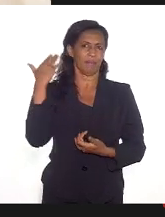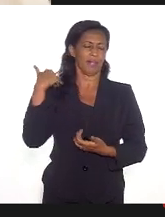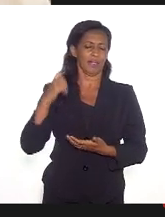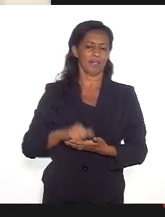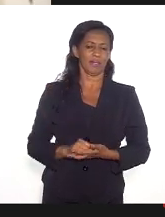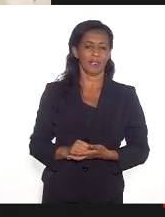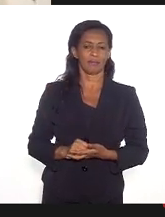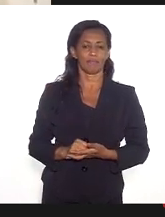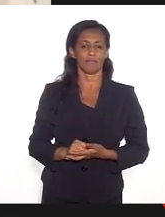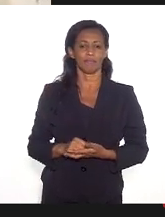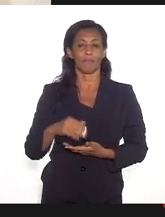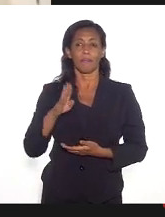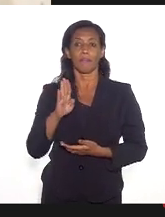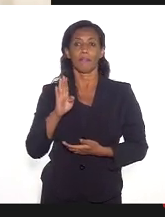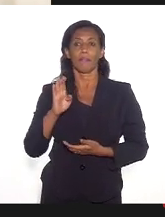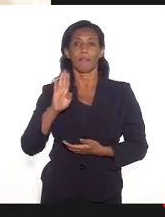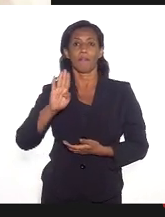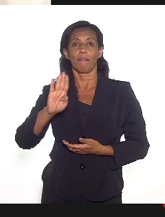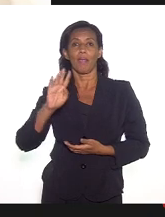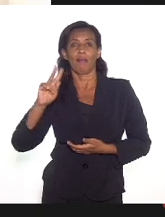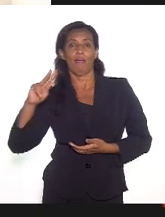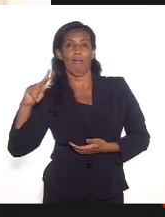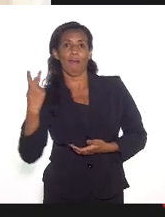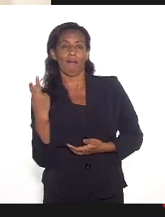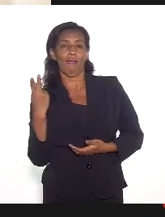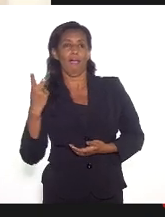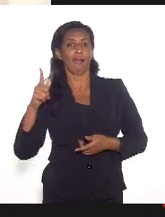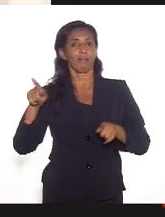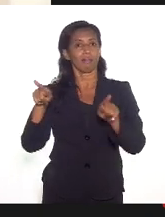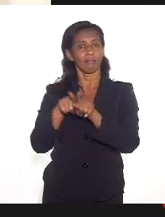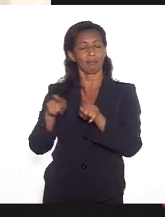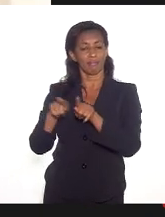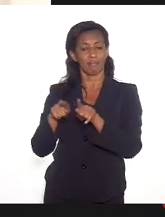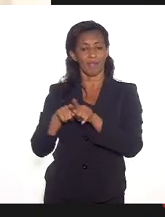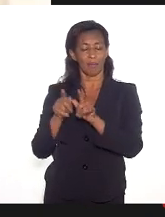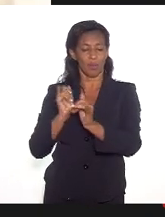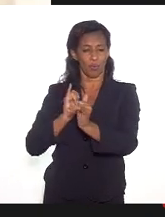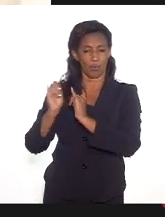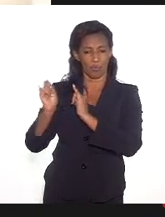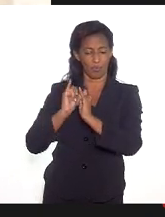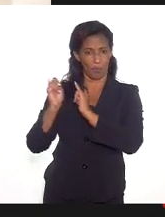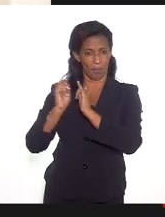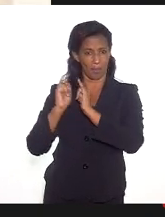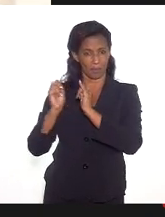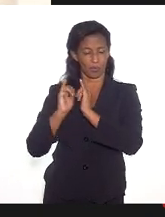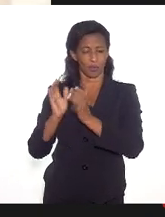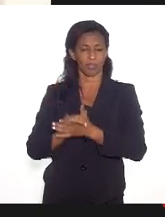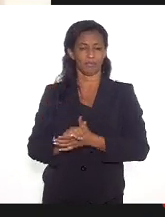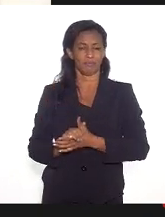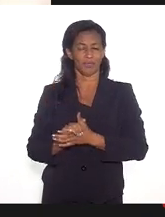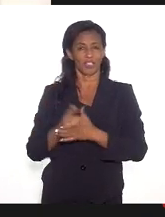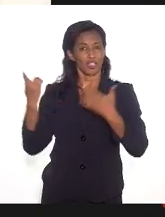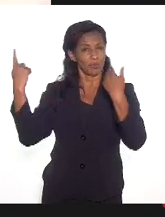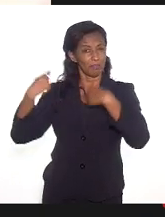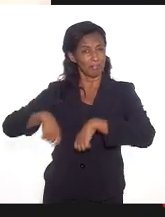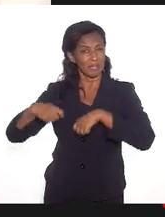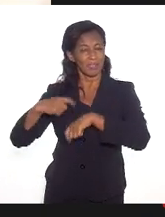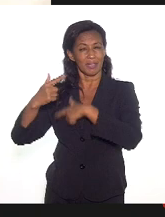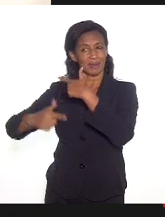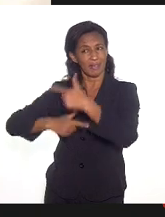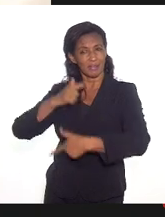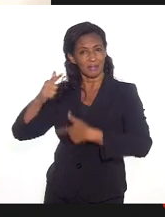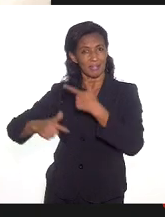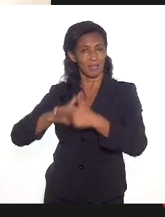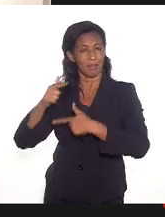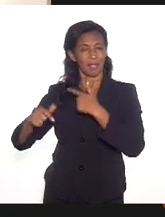cinema e vídeo, Belo Horizonte, Distrito Federal, tem um passado do Estado do Rio de Janeiro, de acordo com dados da ANSIC. Então, a gente precisa realmente estar trabalhando de